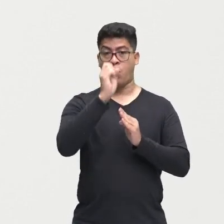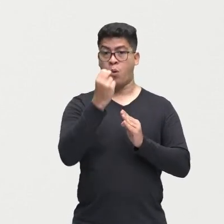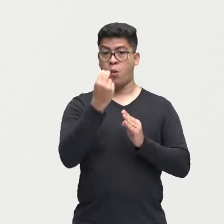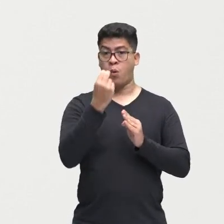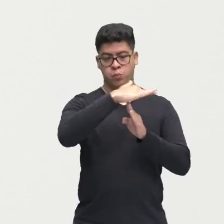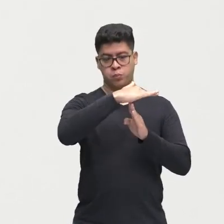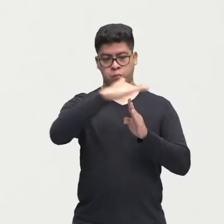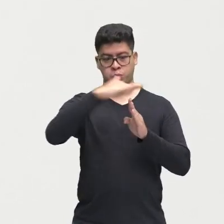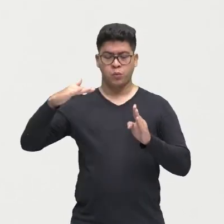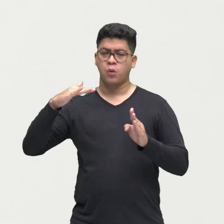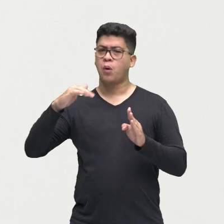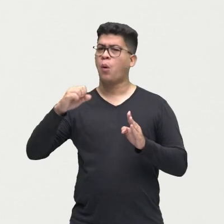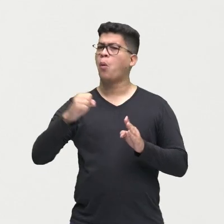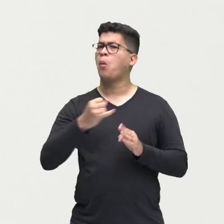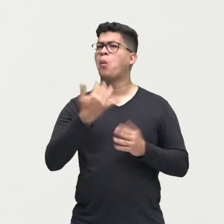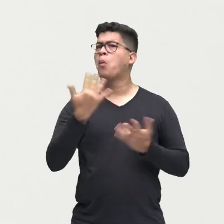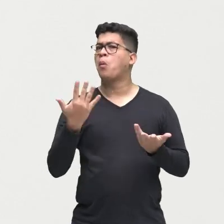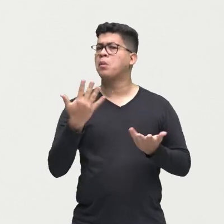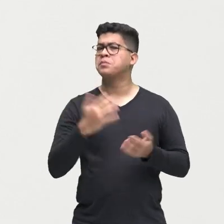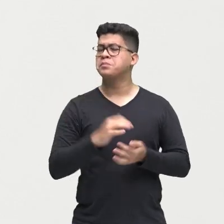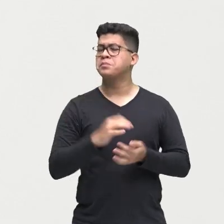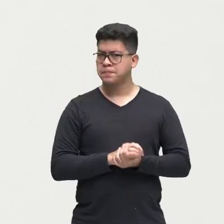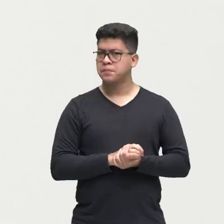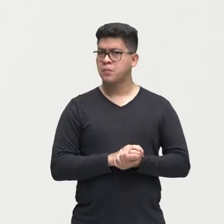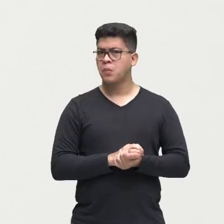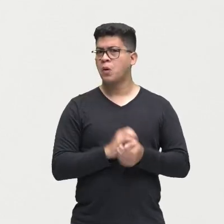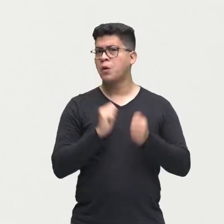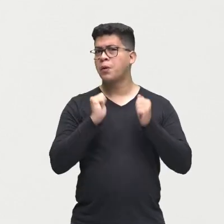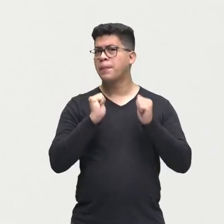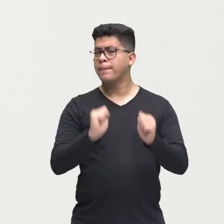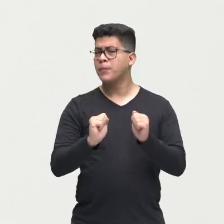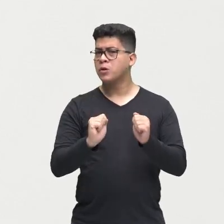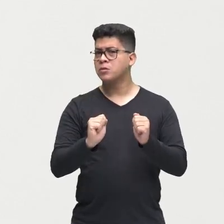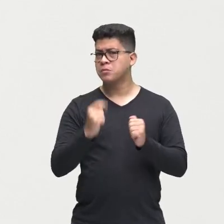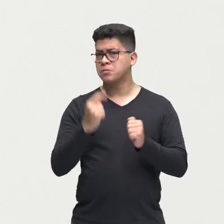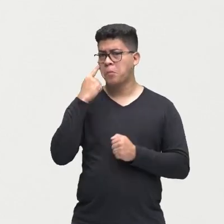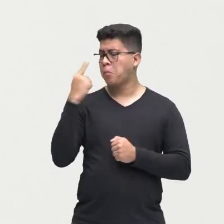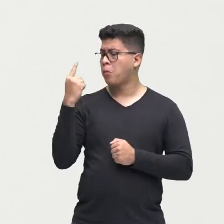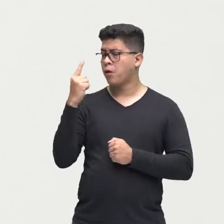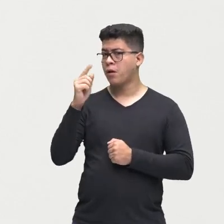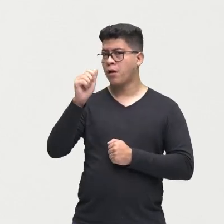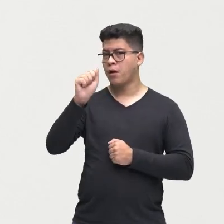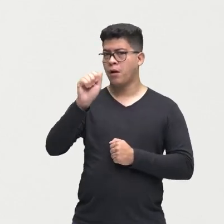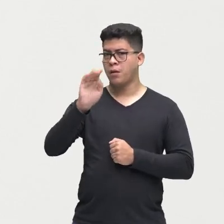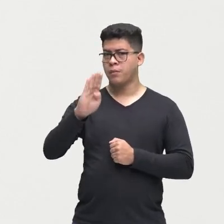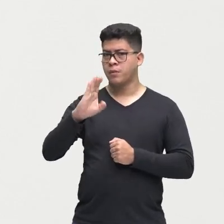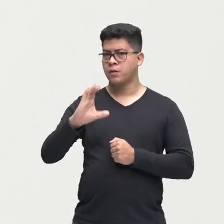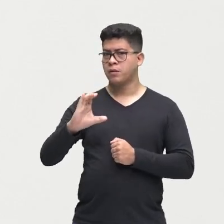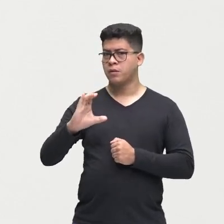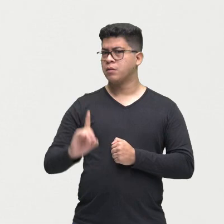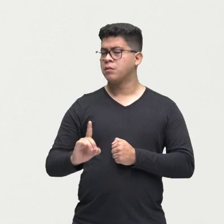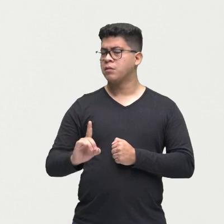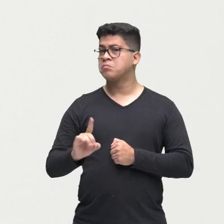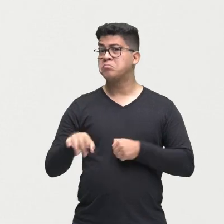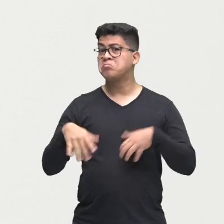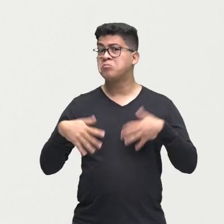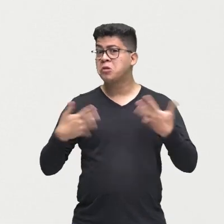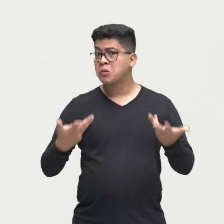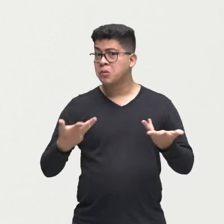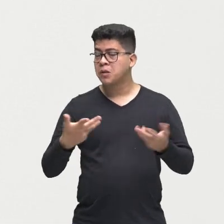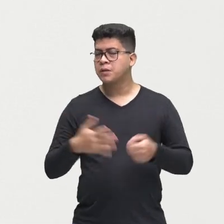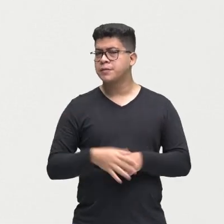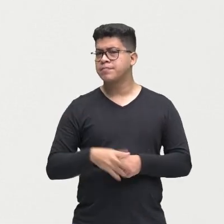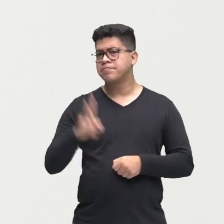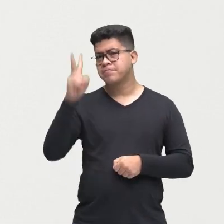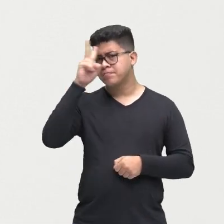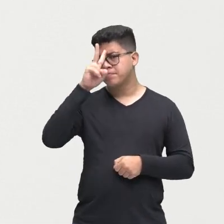já para e pensa Qual é a peça mesmo em que se movimenta na vertical na horizontal é qual é qual é a